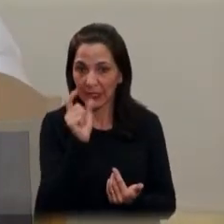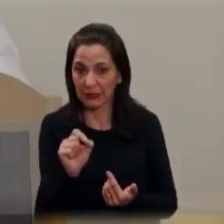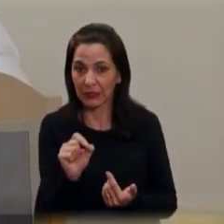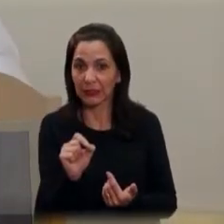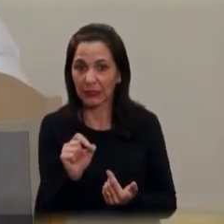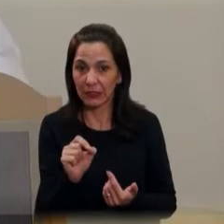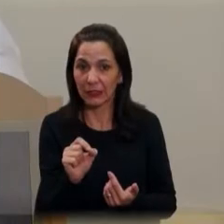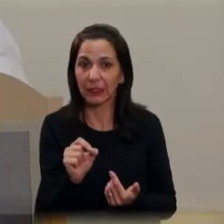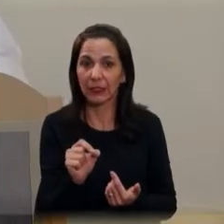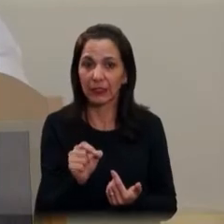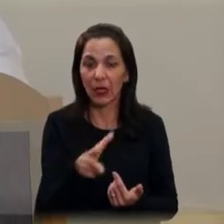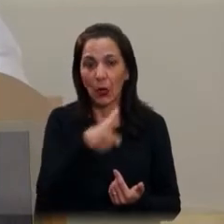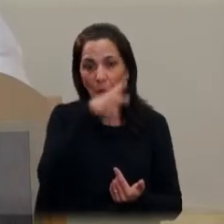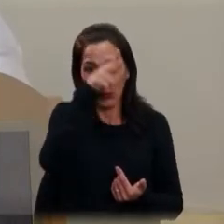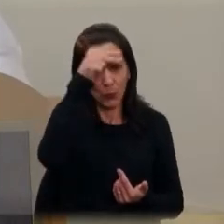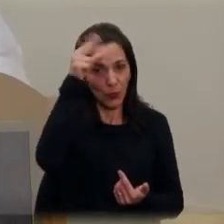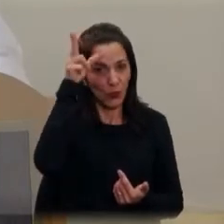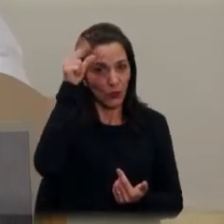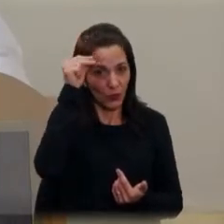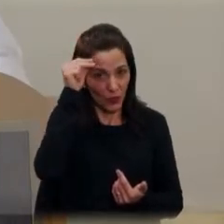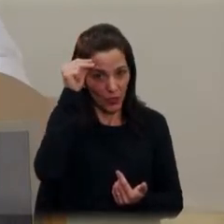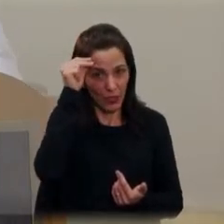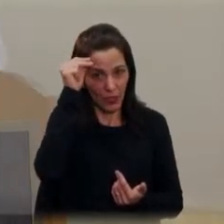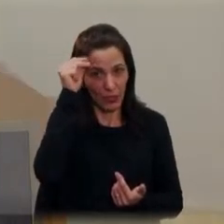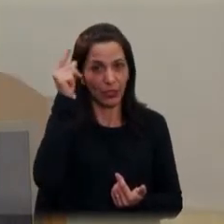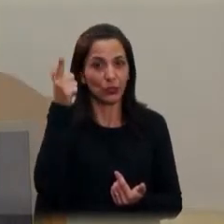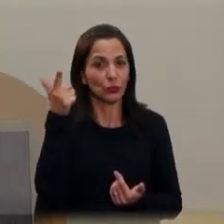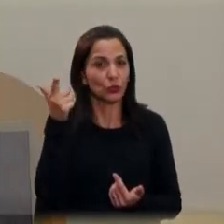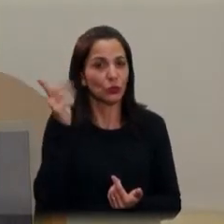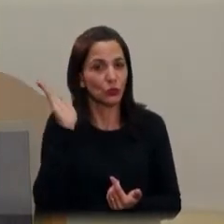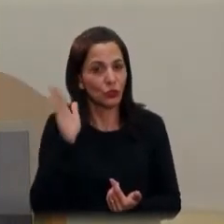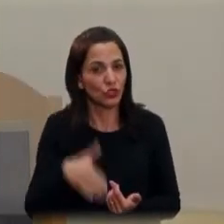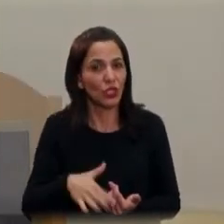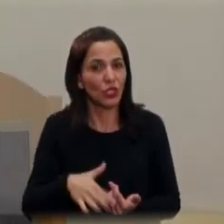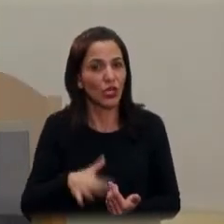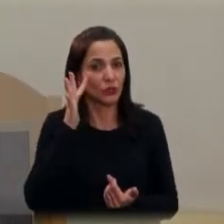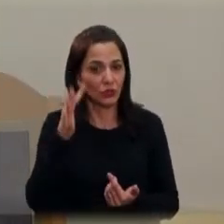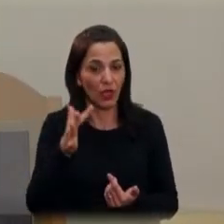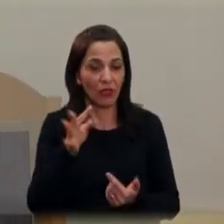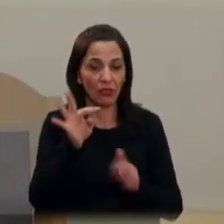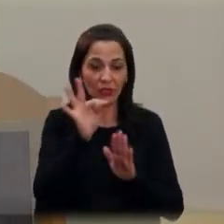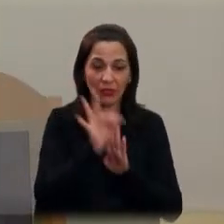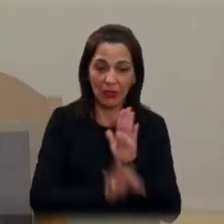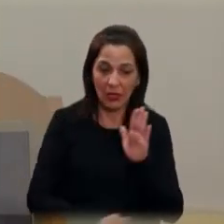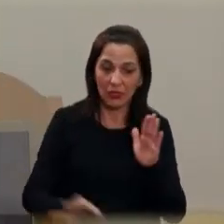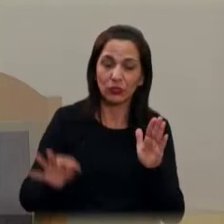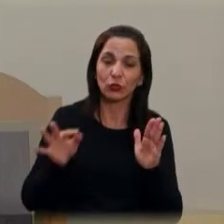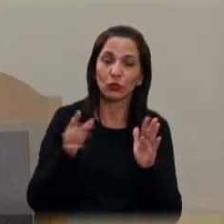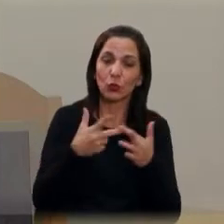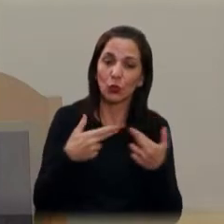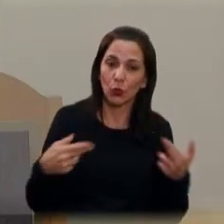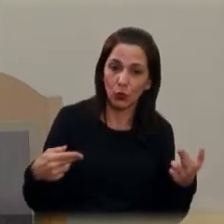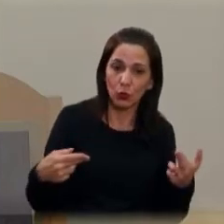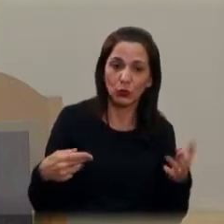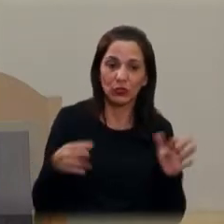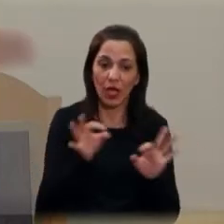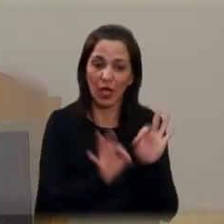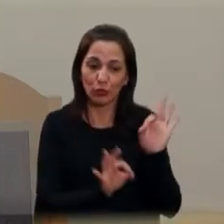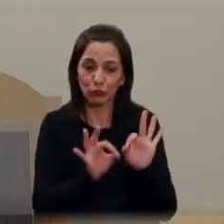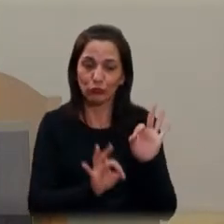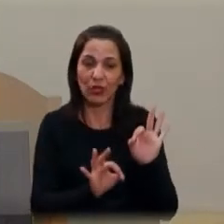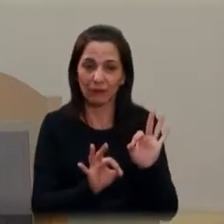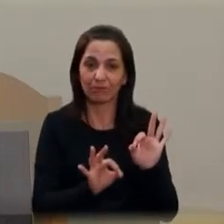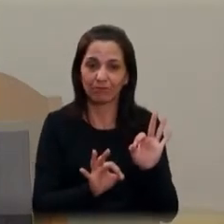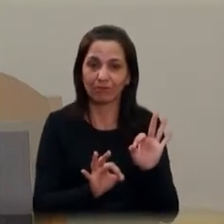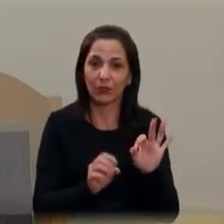chegou ao prefeito essa manifestação, e já deve vir um substitutivo. Então, aquela preocupação do Grite vai acabar